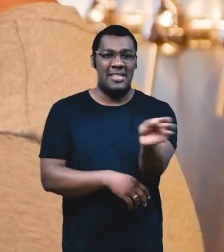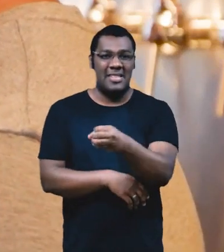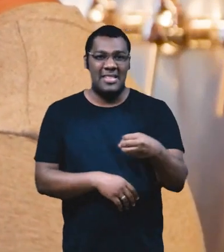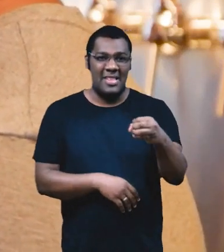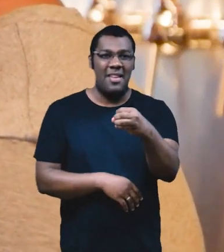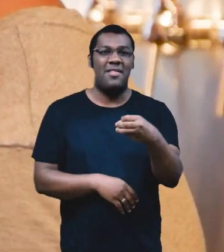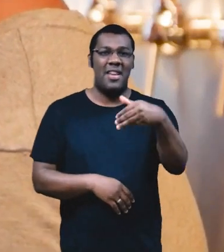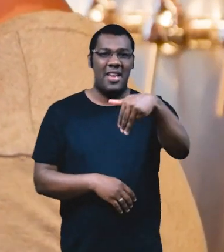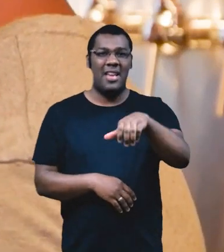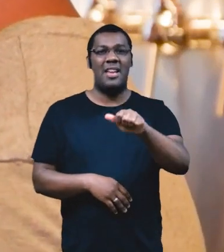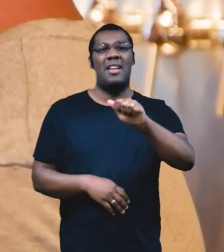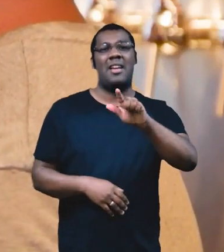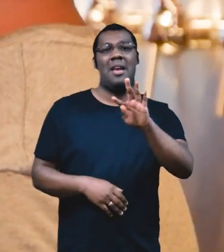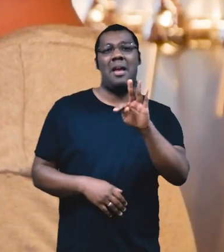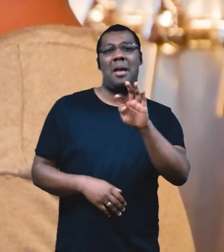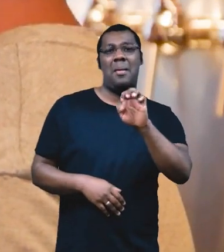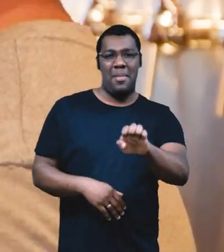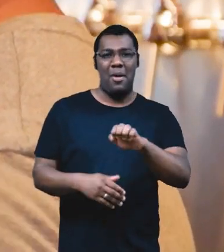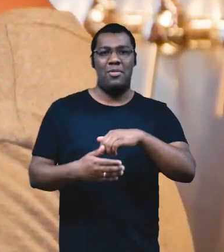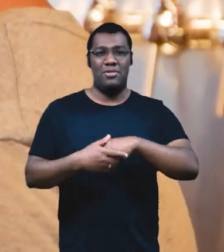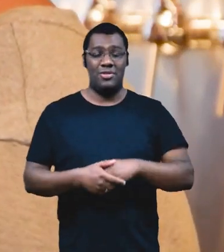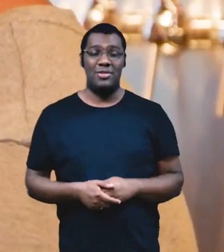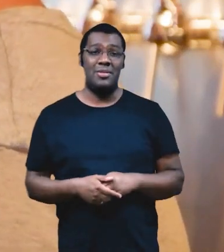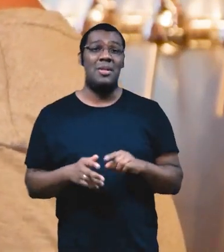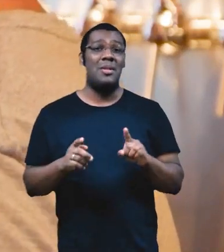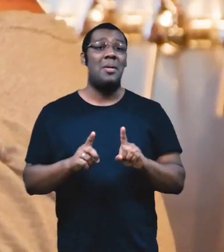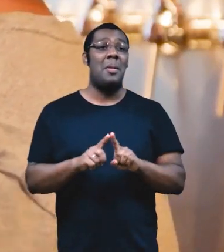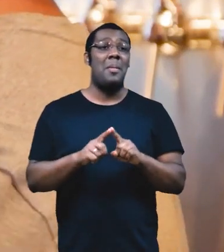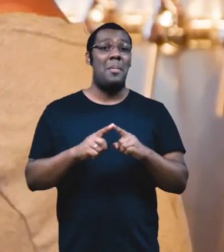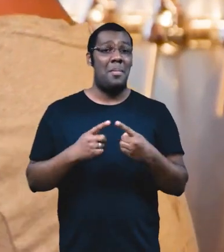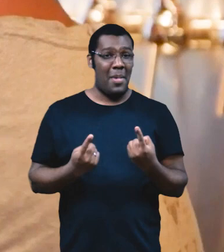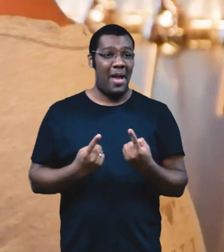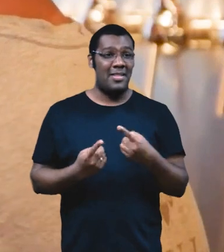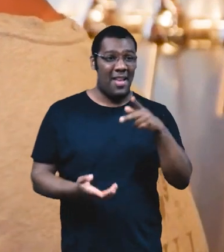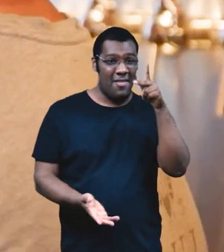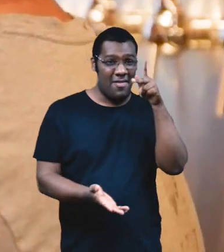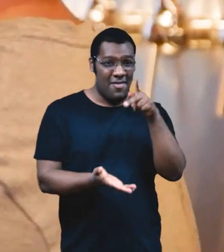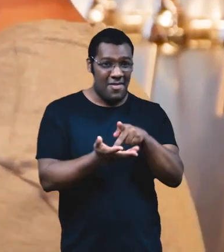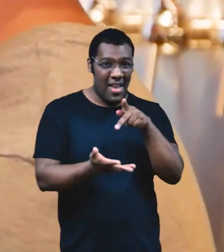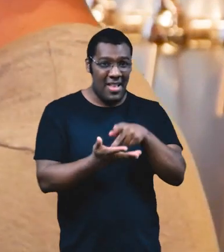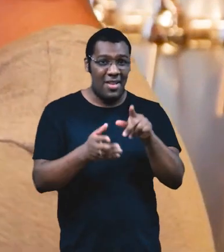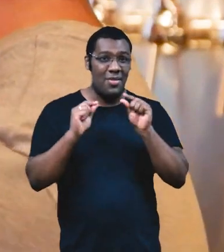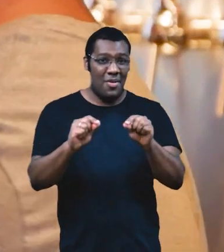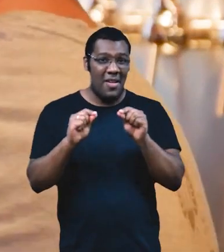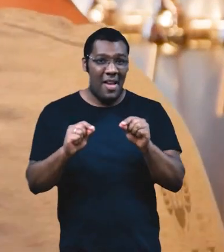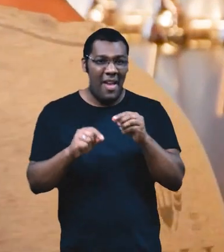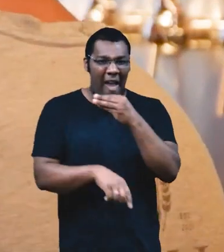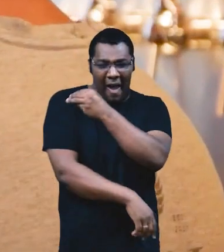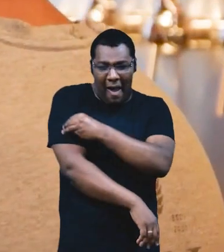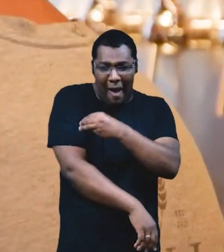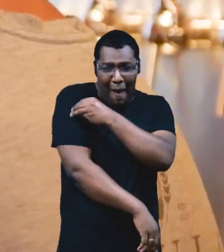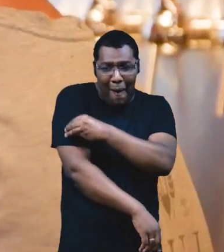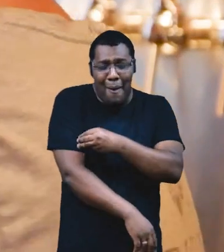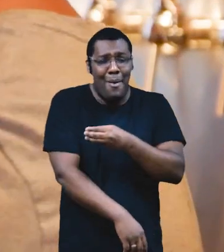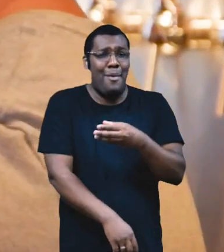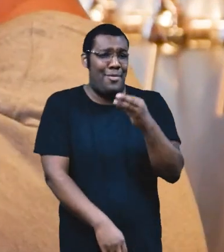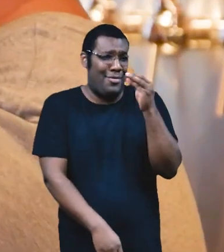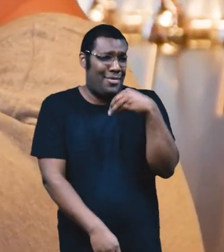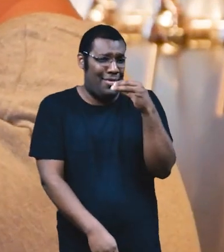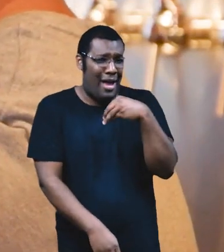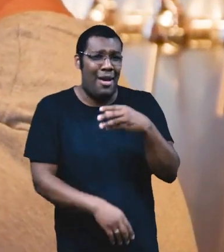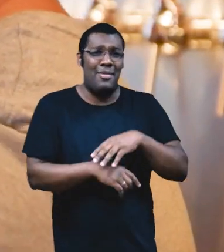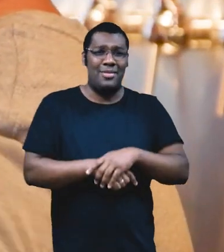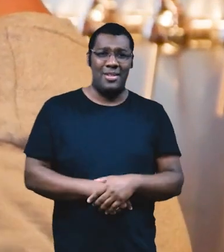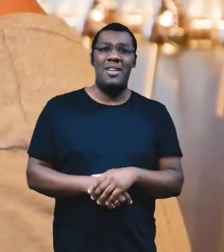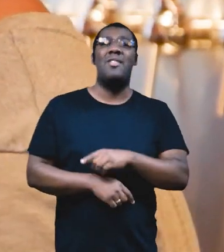na realidade a artesanalidade ela está aqui. Você conhece os envolvidos no processo, você conhece quem planta o lúpulo, você conhece